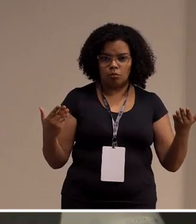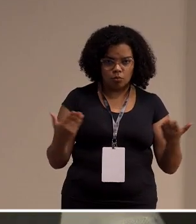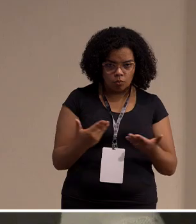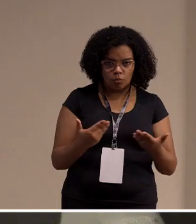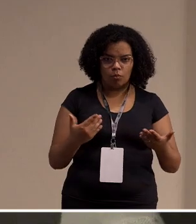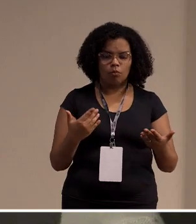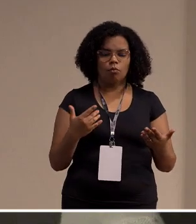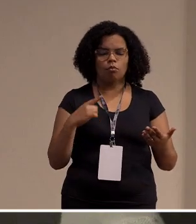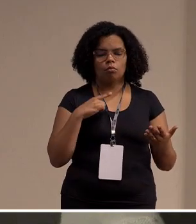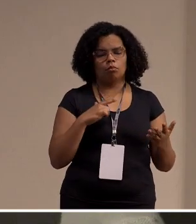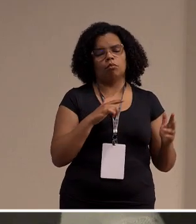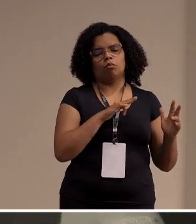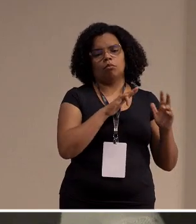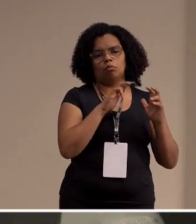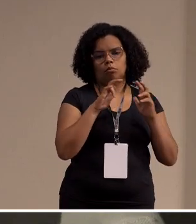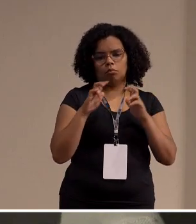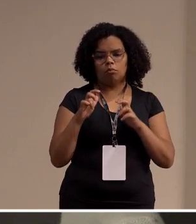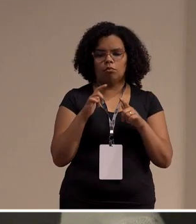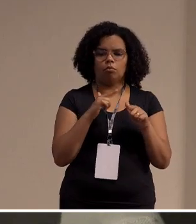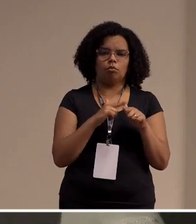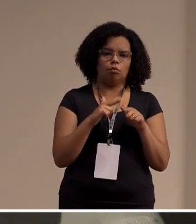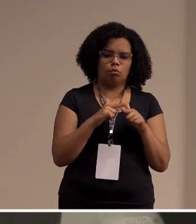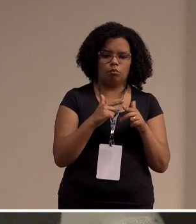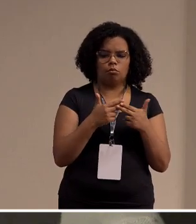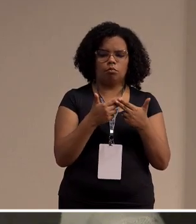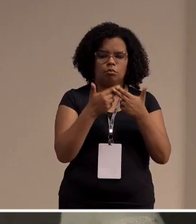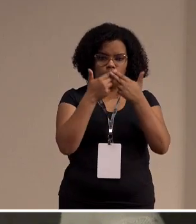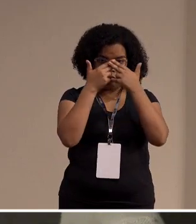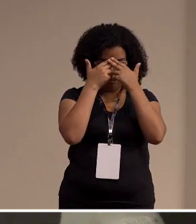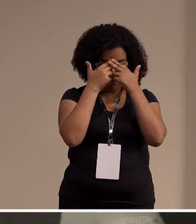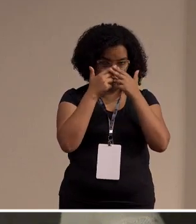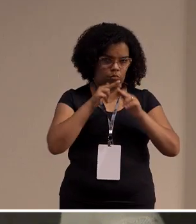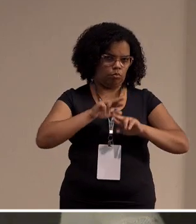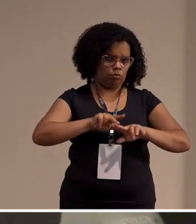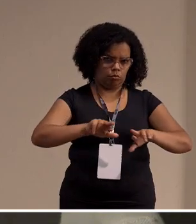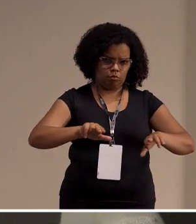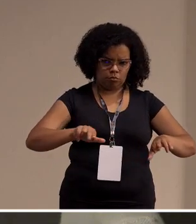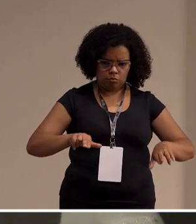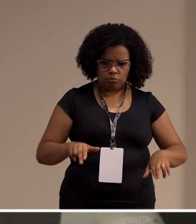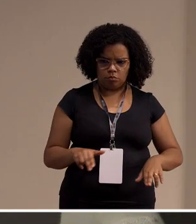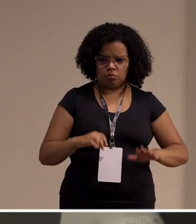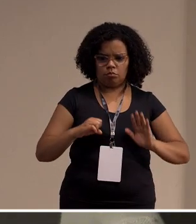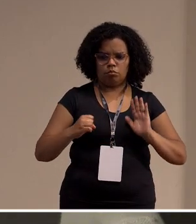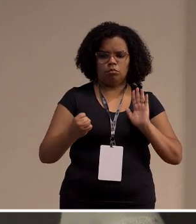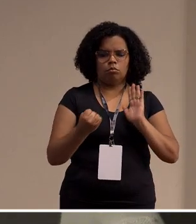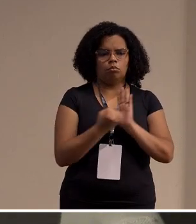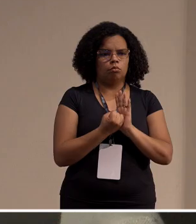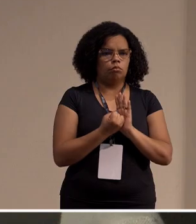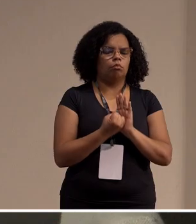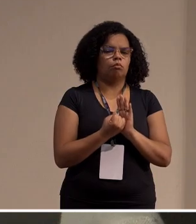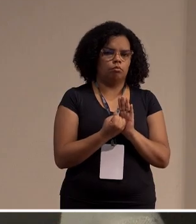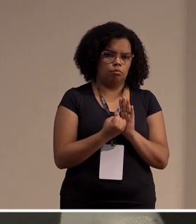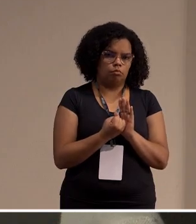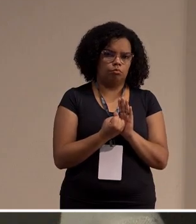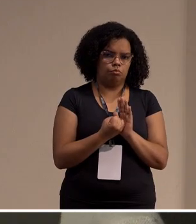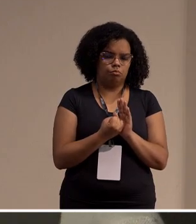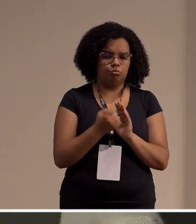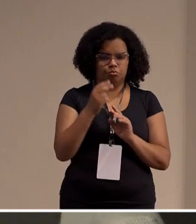dramas, dilemas, traumas, etc. Me parece que são marcas incontornáveis da